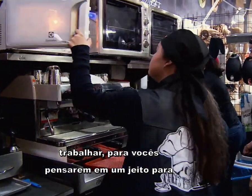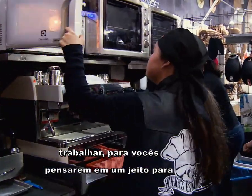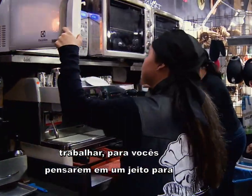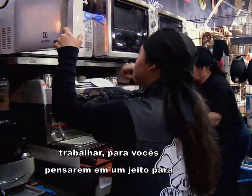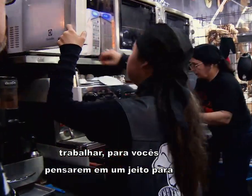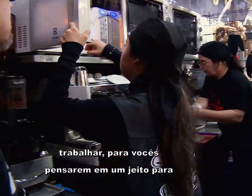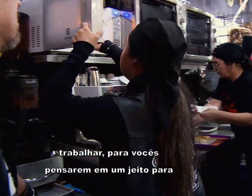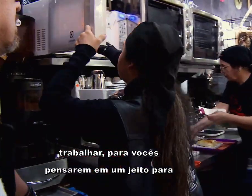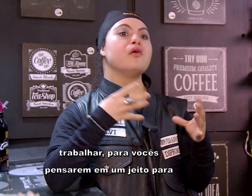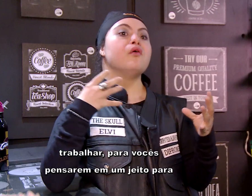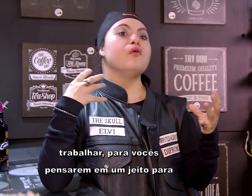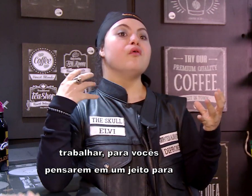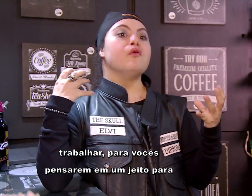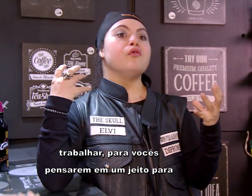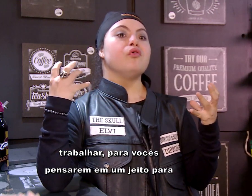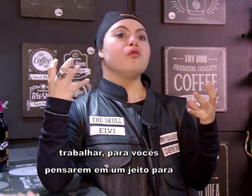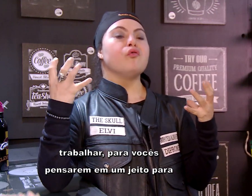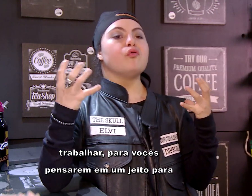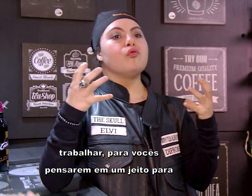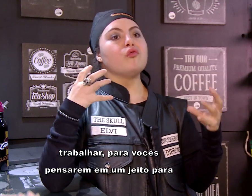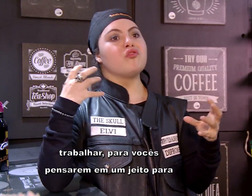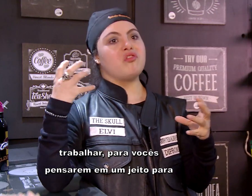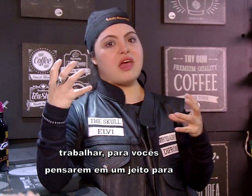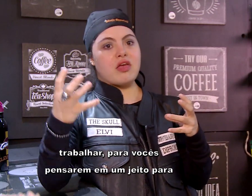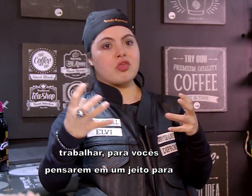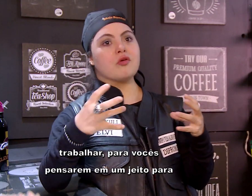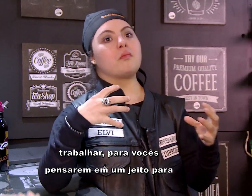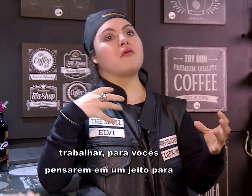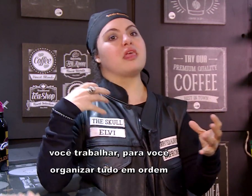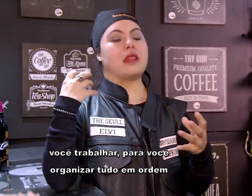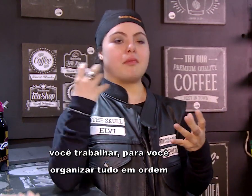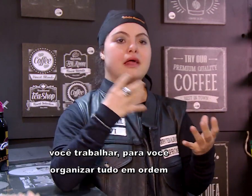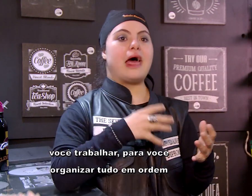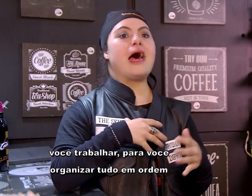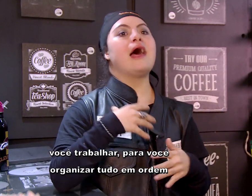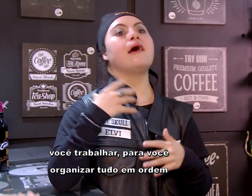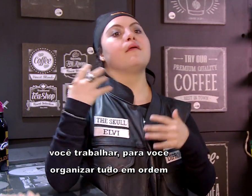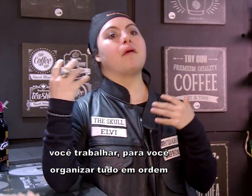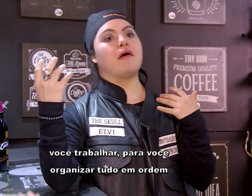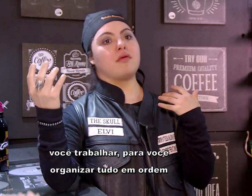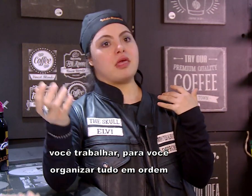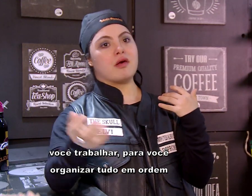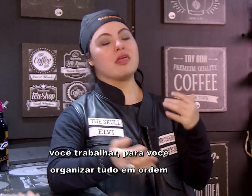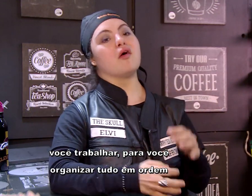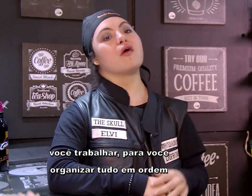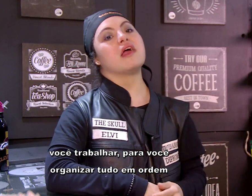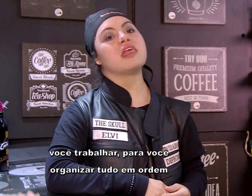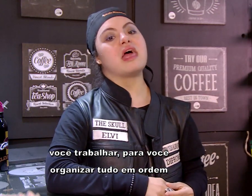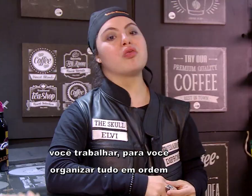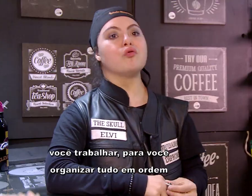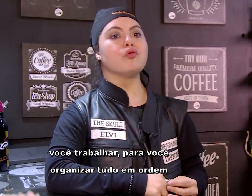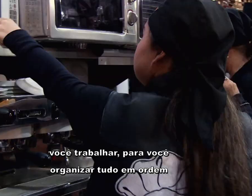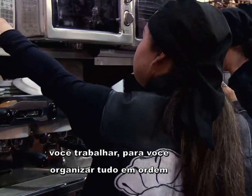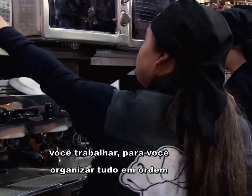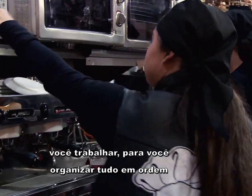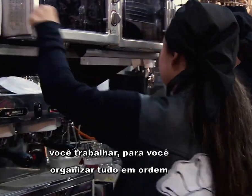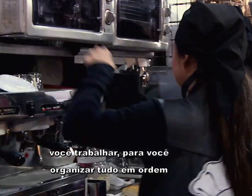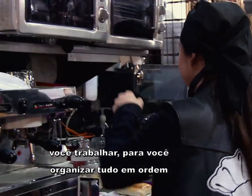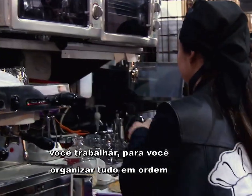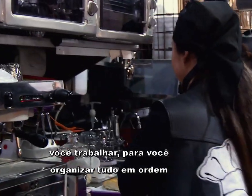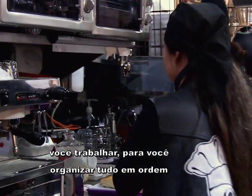para vocês pensarem num jeito para você trabalhar, para você organizar